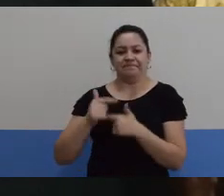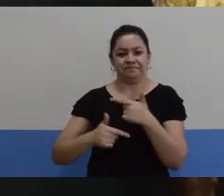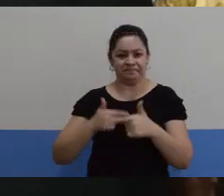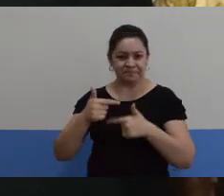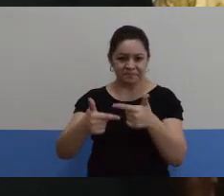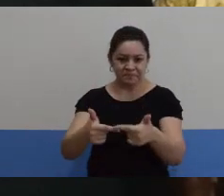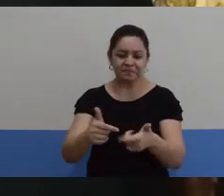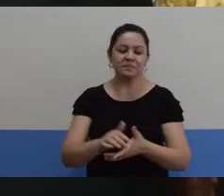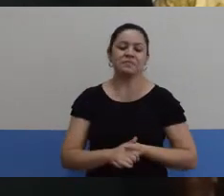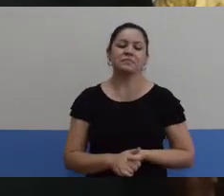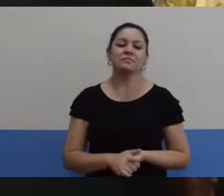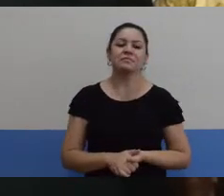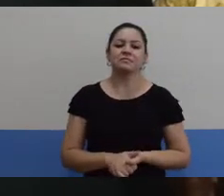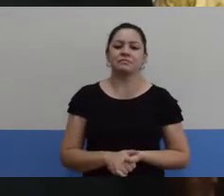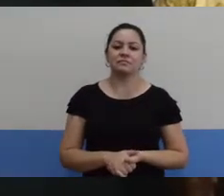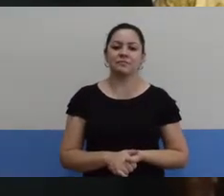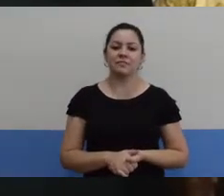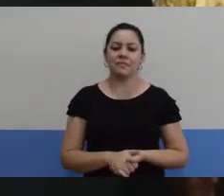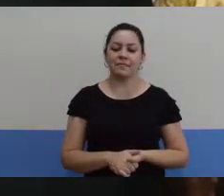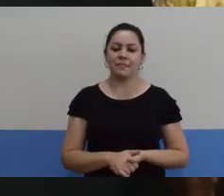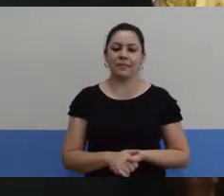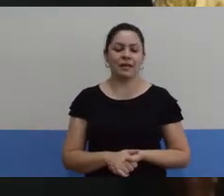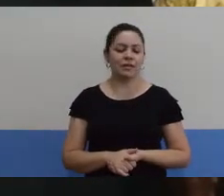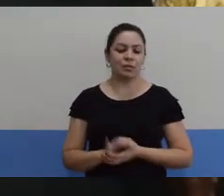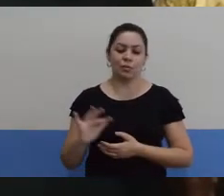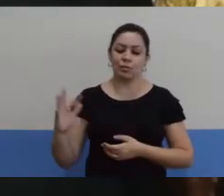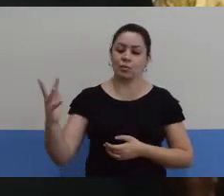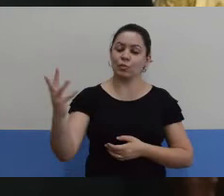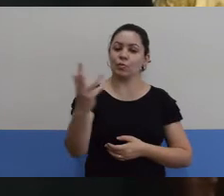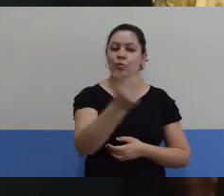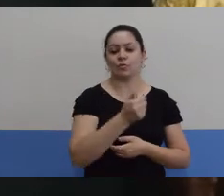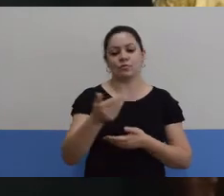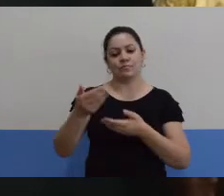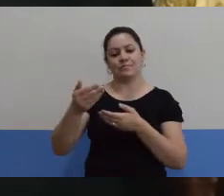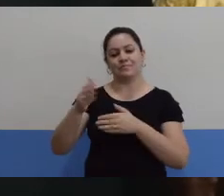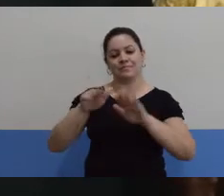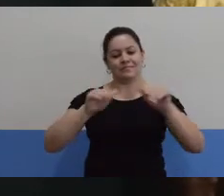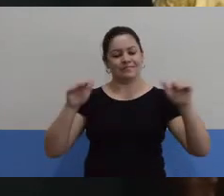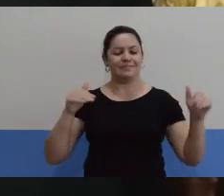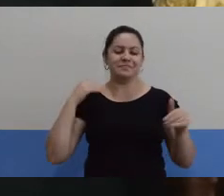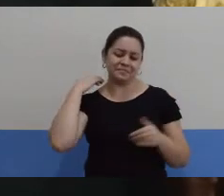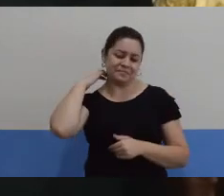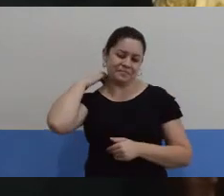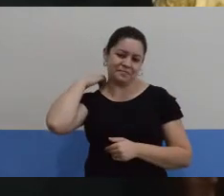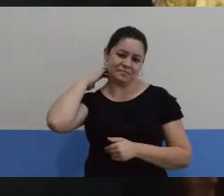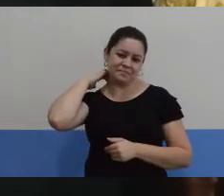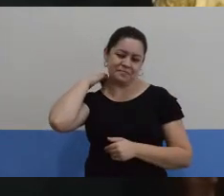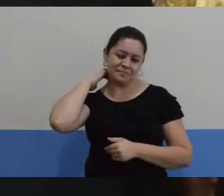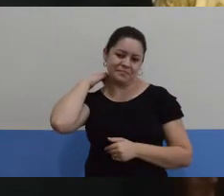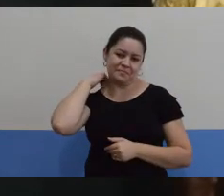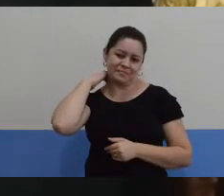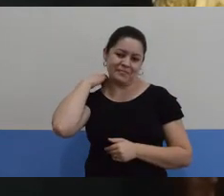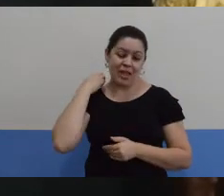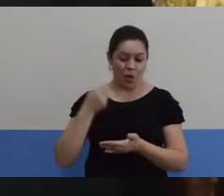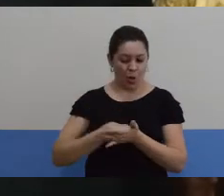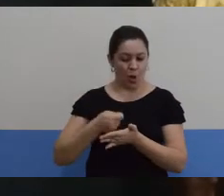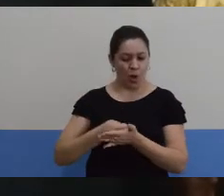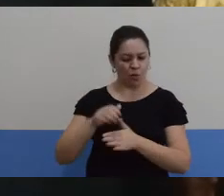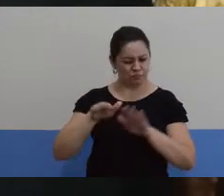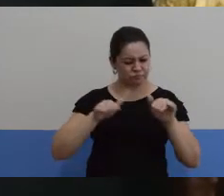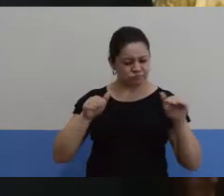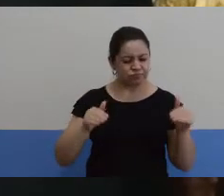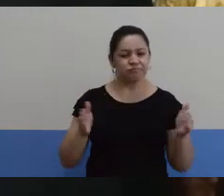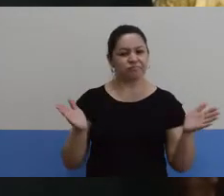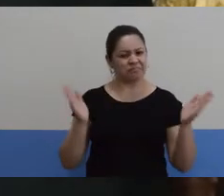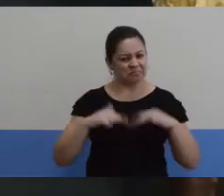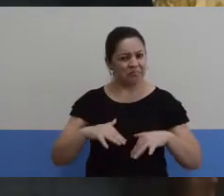Então, todos estão chamados, Mateus. Esse processo de escuta, geral. Convocados, né? Convocados, exato.